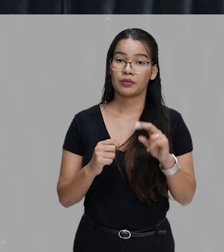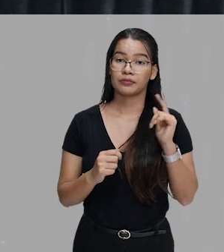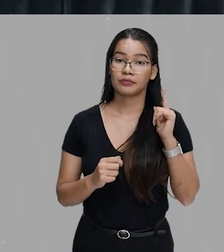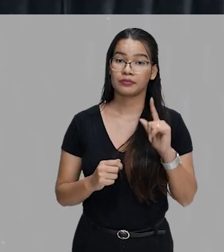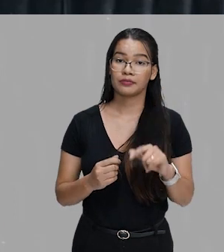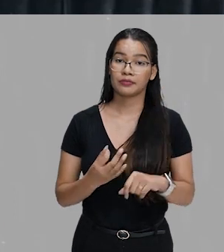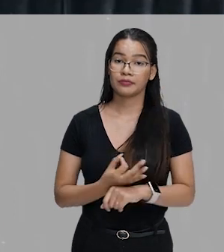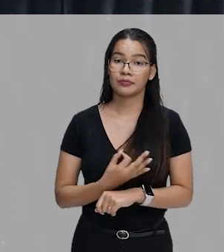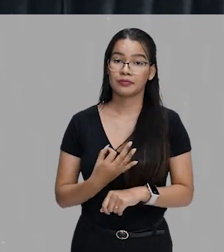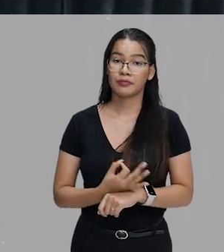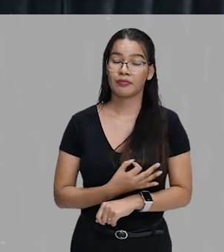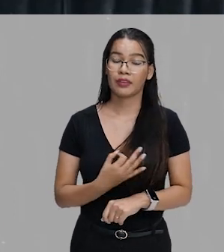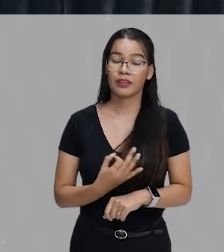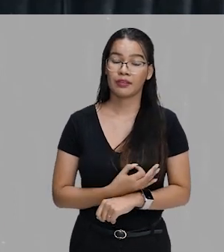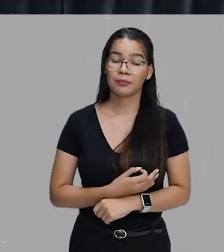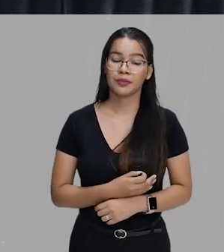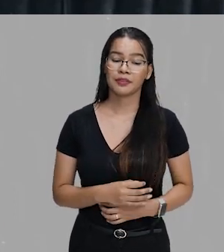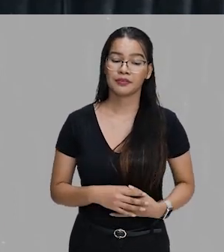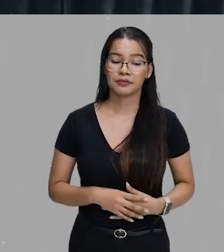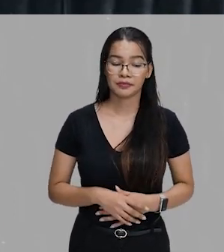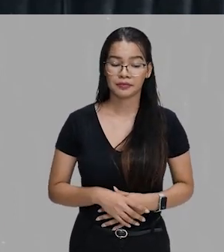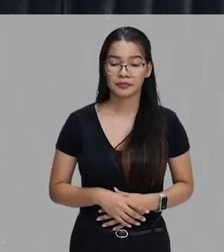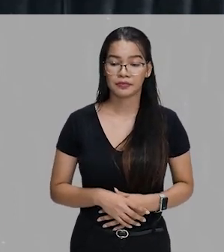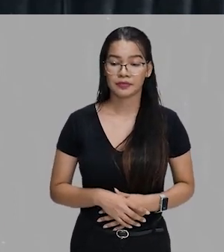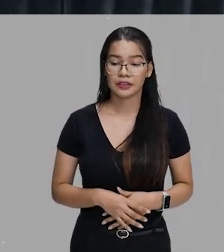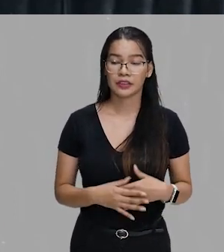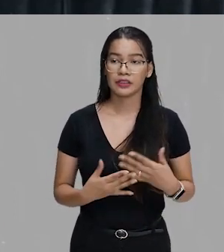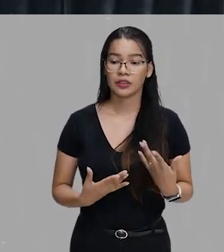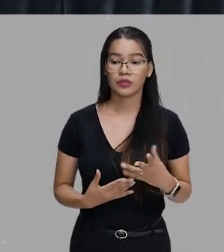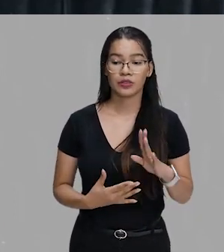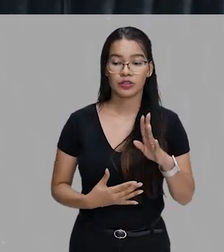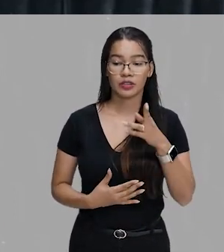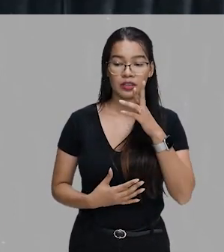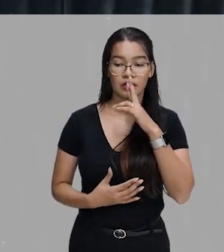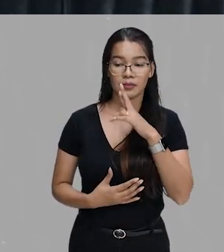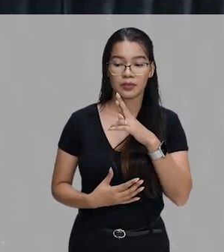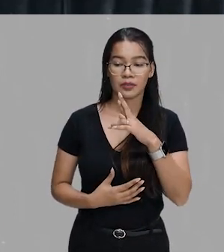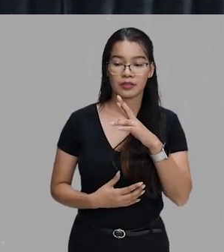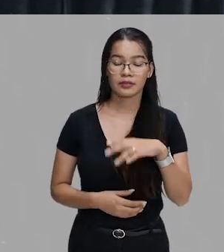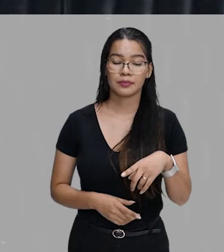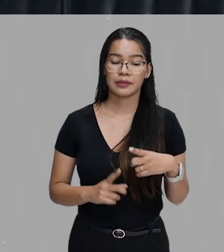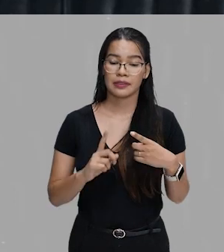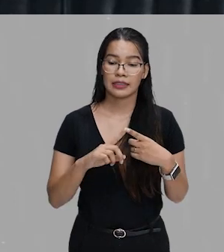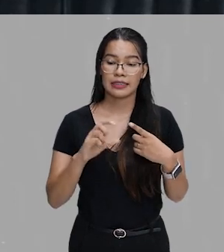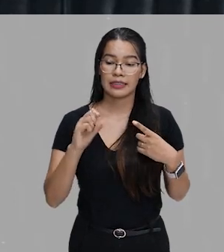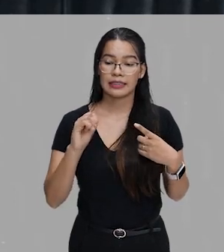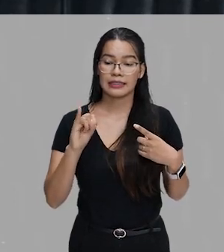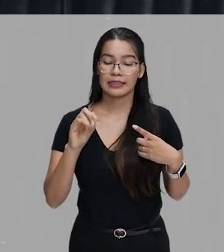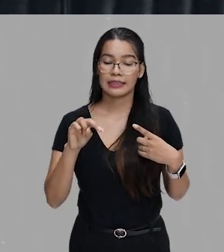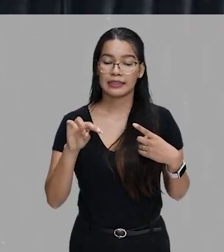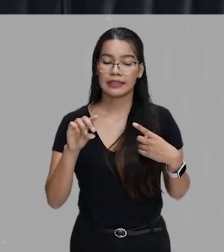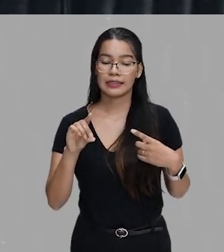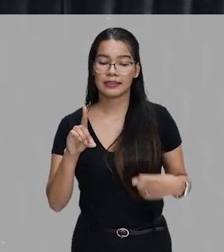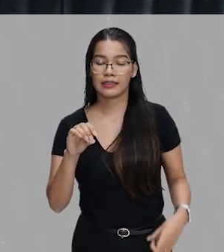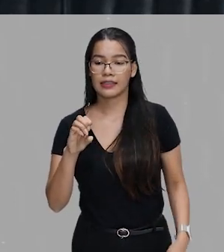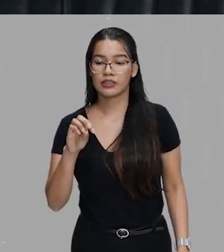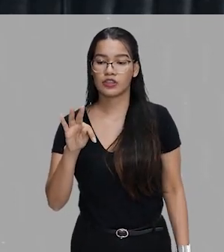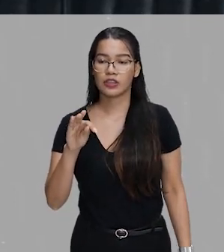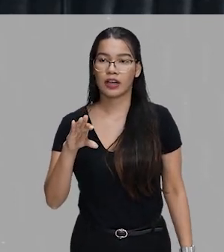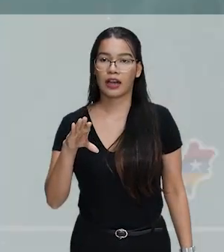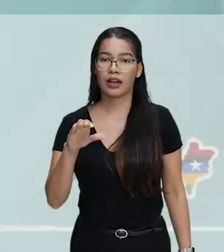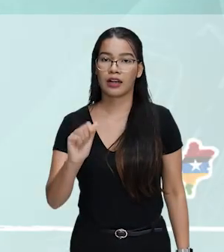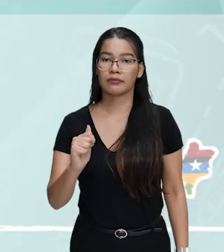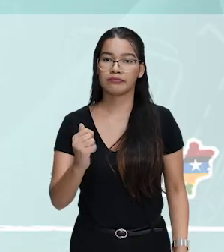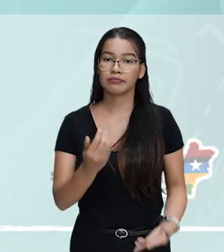verbal, tá? Só conta como um verbo. Gente, já botei a resposta. Sindética conclusiva, esse